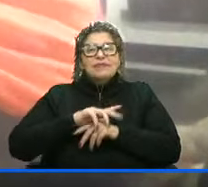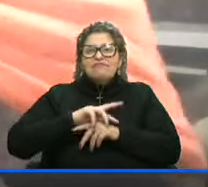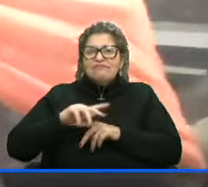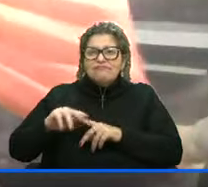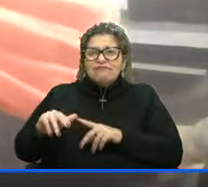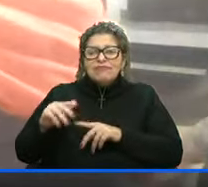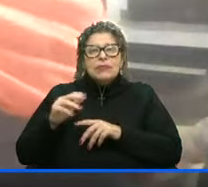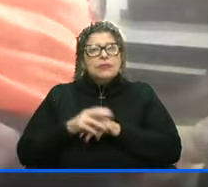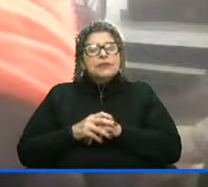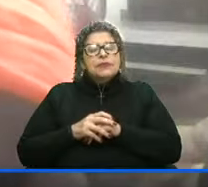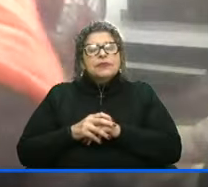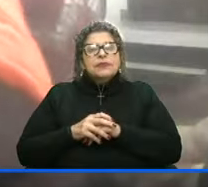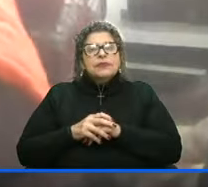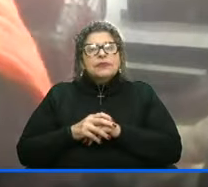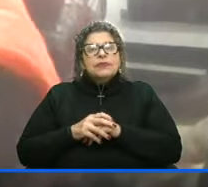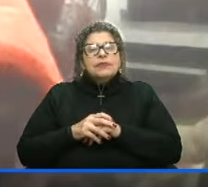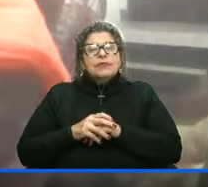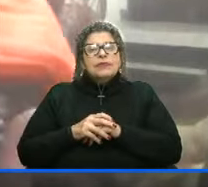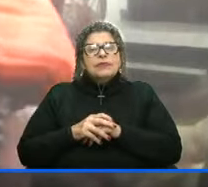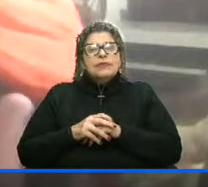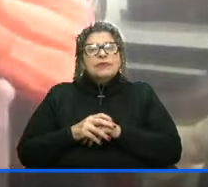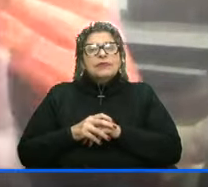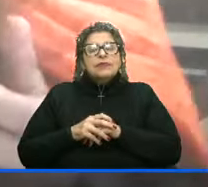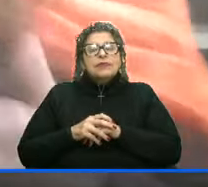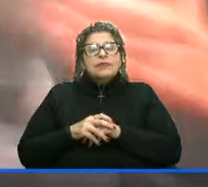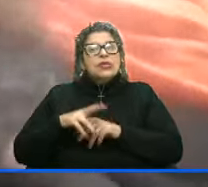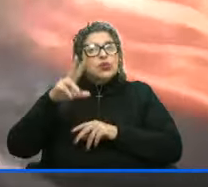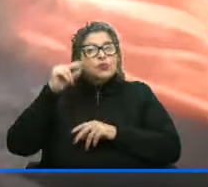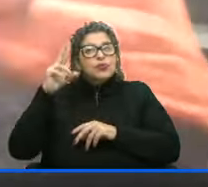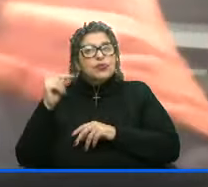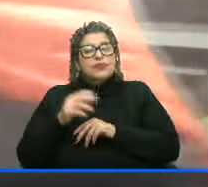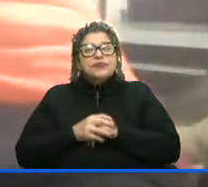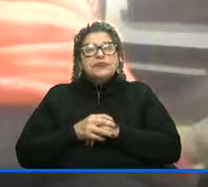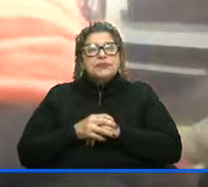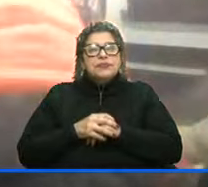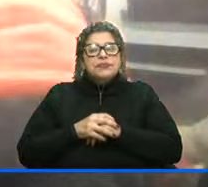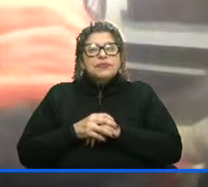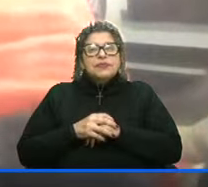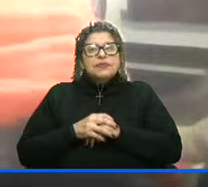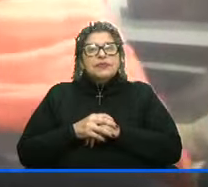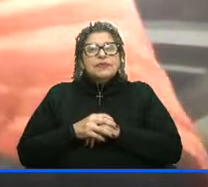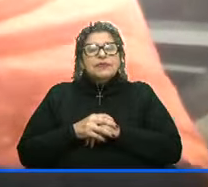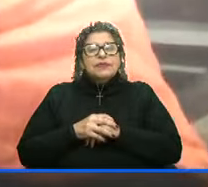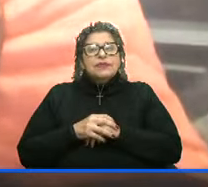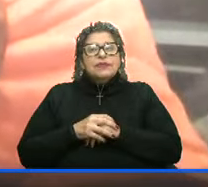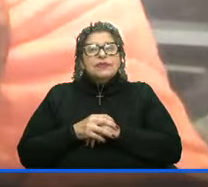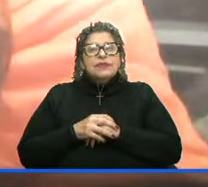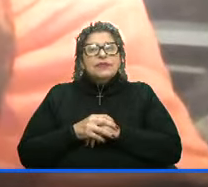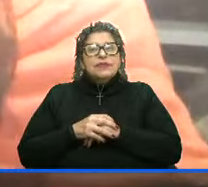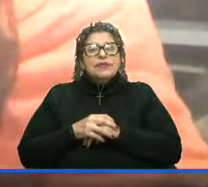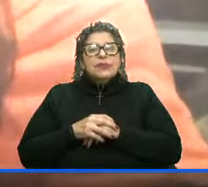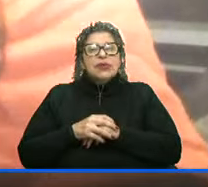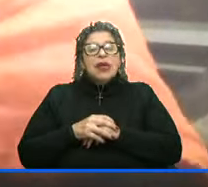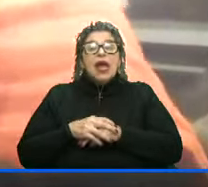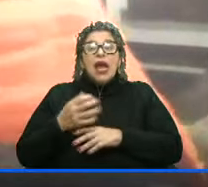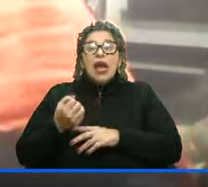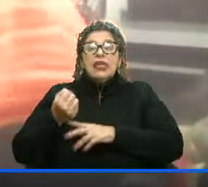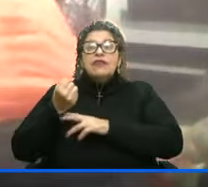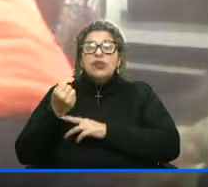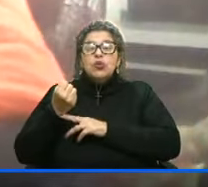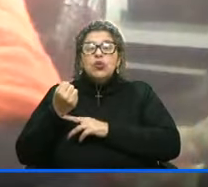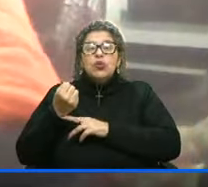educação infantil, né, nesse município. Eu queria ver se agora nós vamos ouvir a defensora,